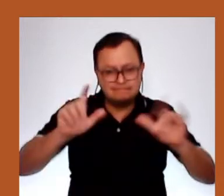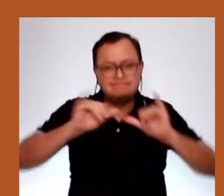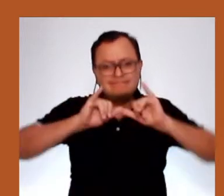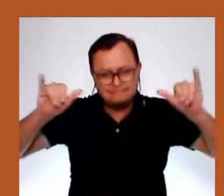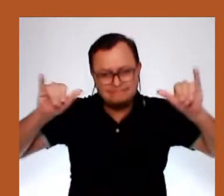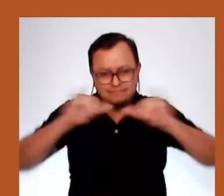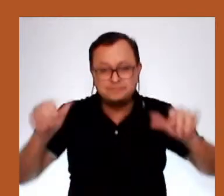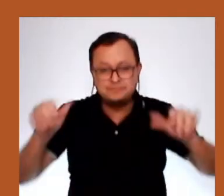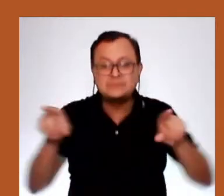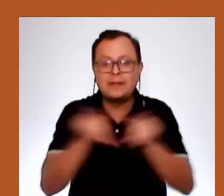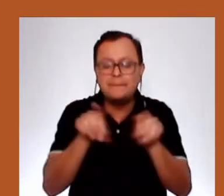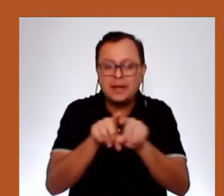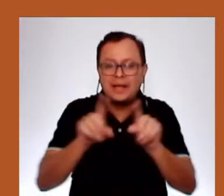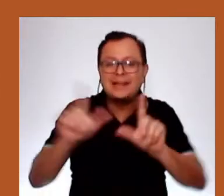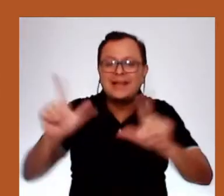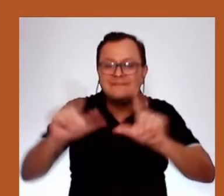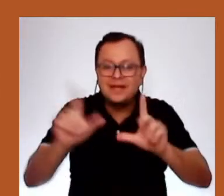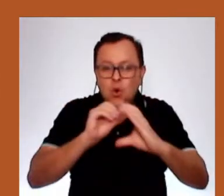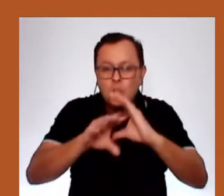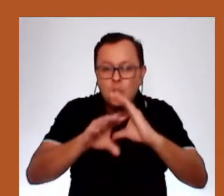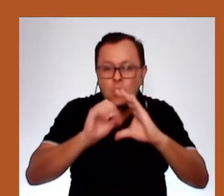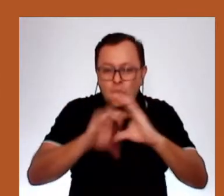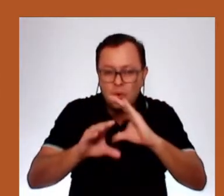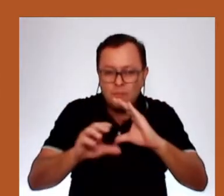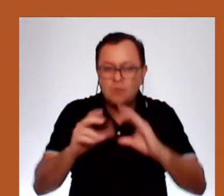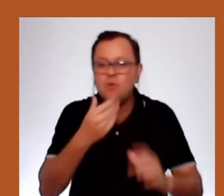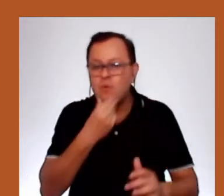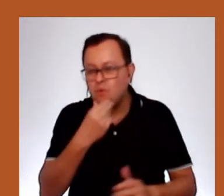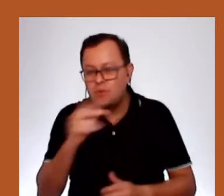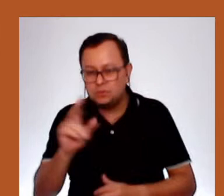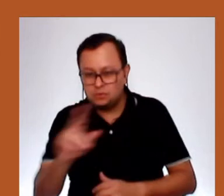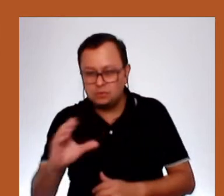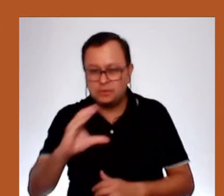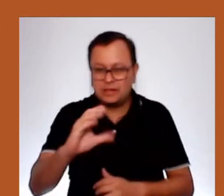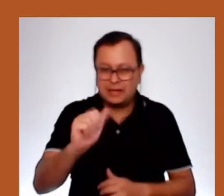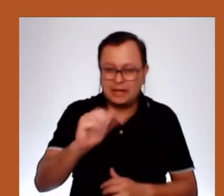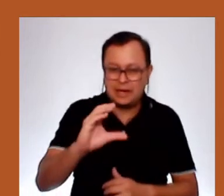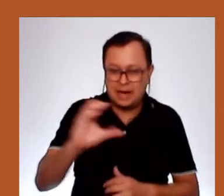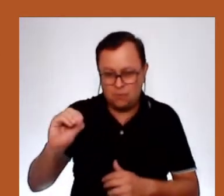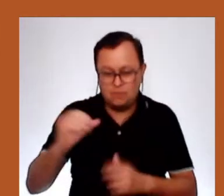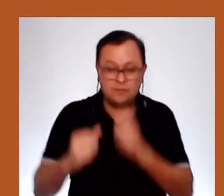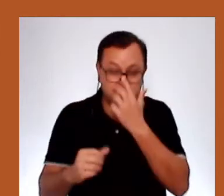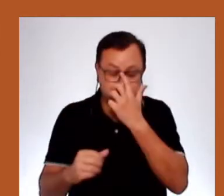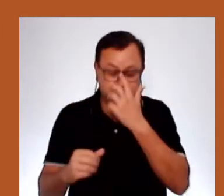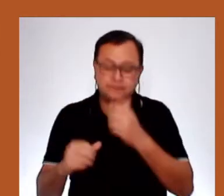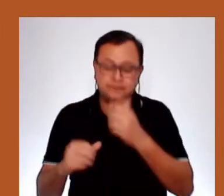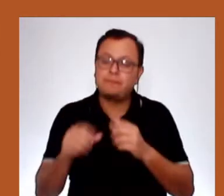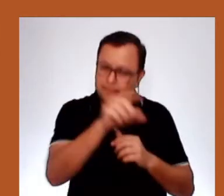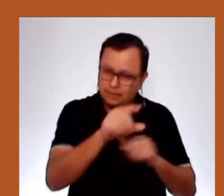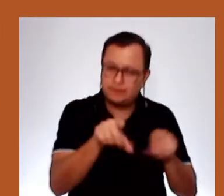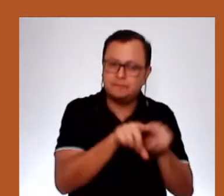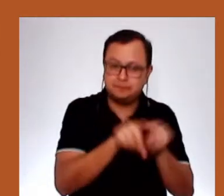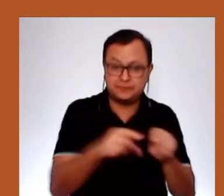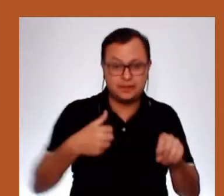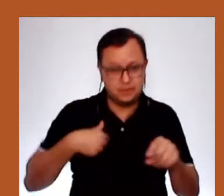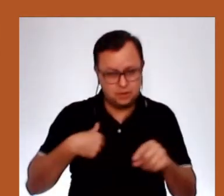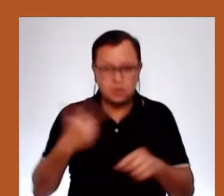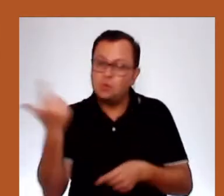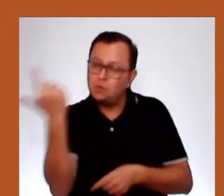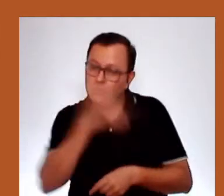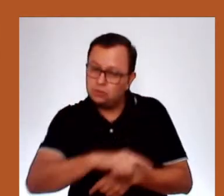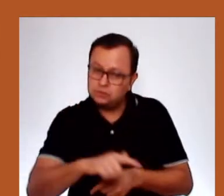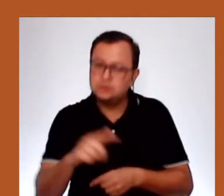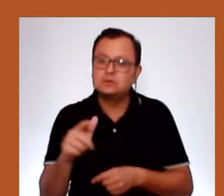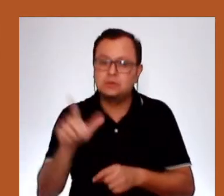também, no Profissão Repórter. Eu estava na TV Gazeta, eu consegui emplacar uma série de 5 reportagens especiais